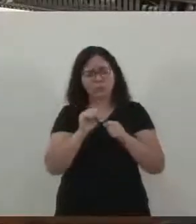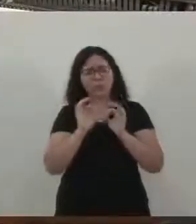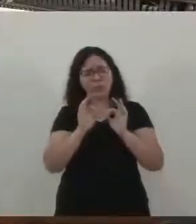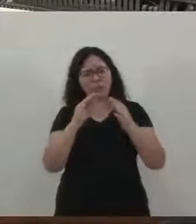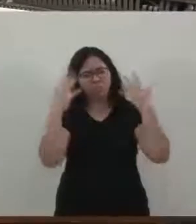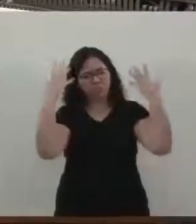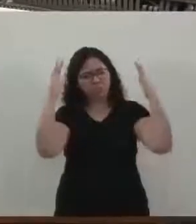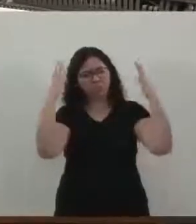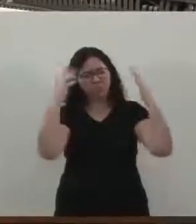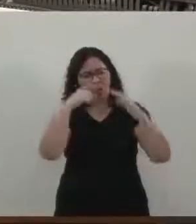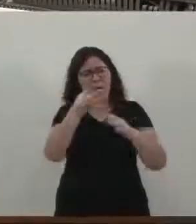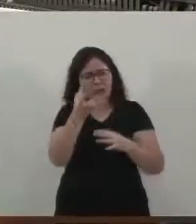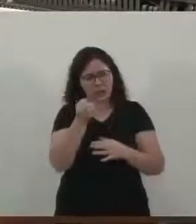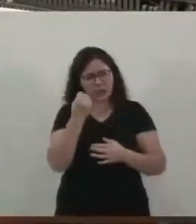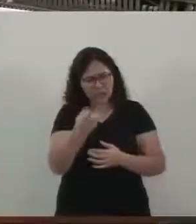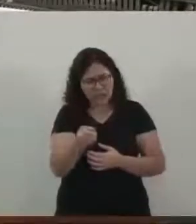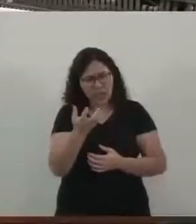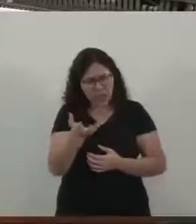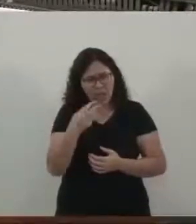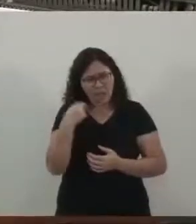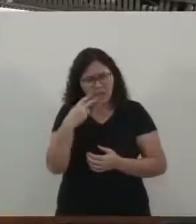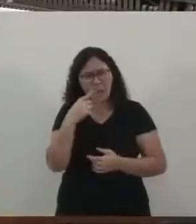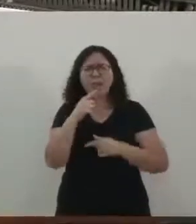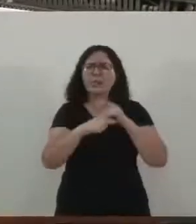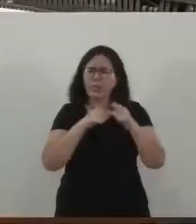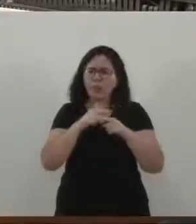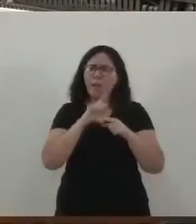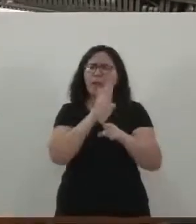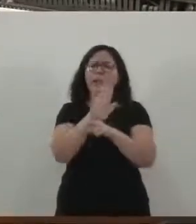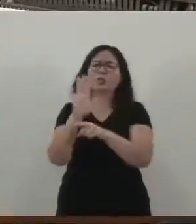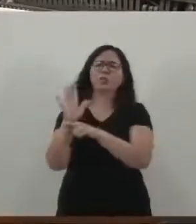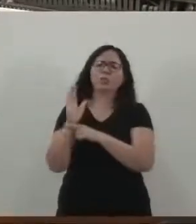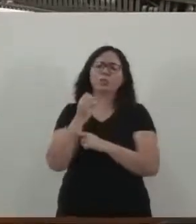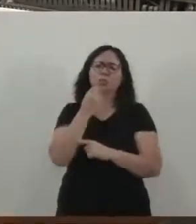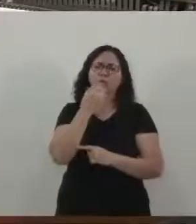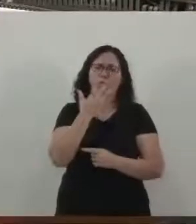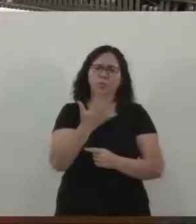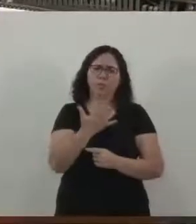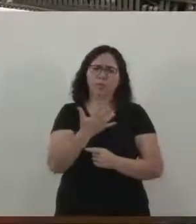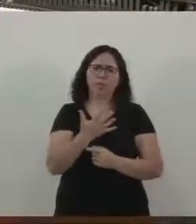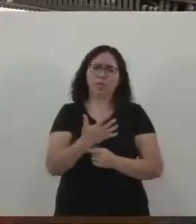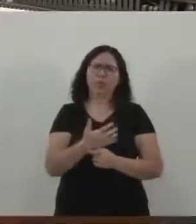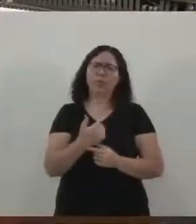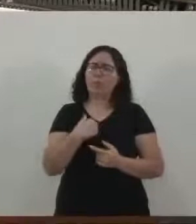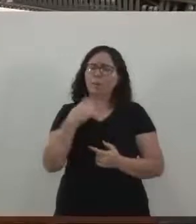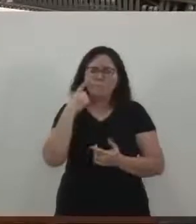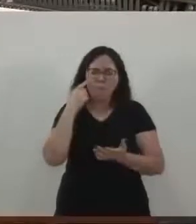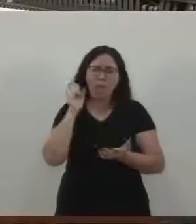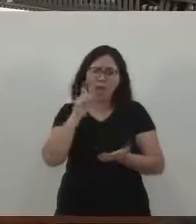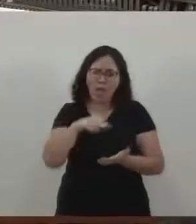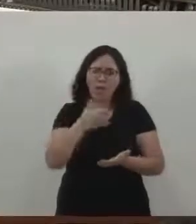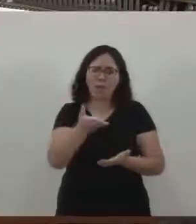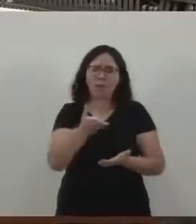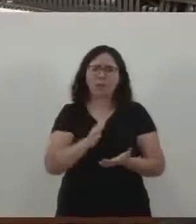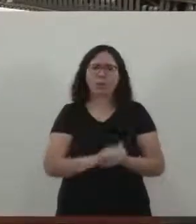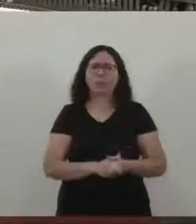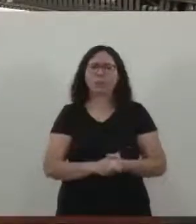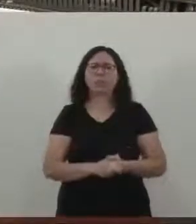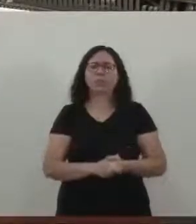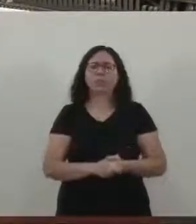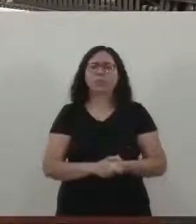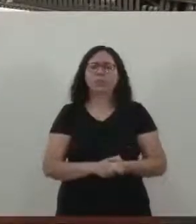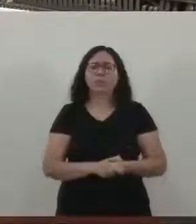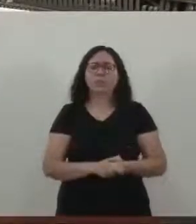essas pessoas colocam o nome, e para trabalhar para o bem, trabalhar para a coletividade. Então é isso que eu penso. Volto a repetir,